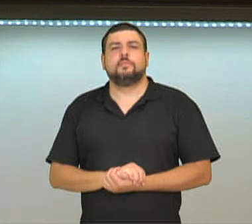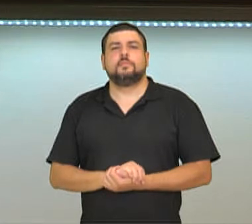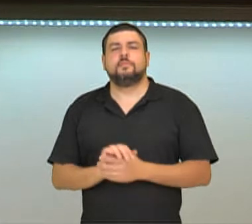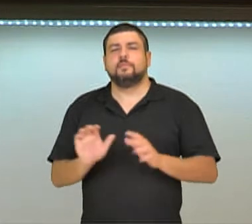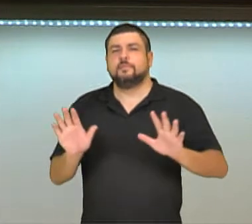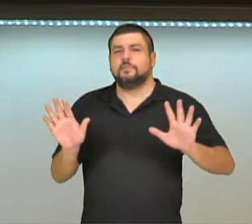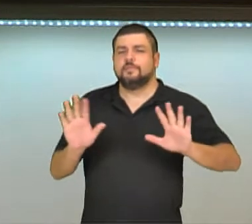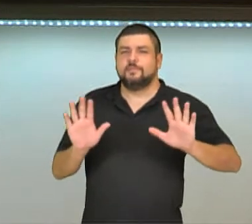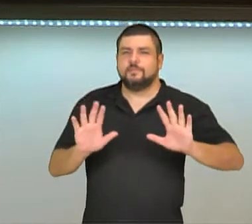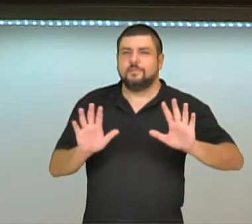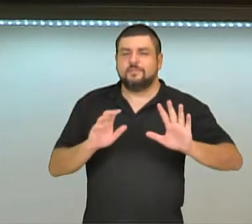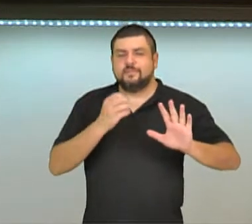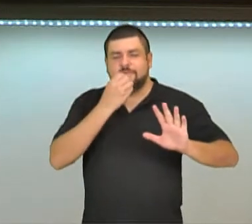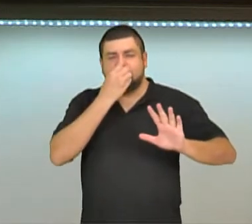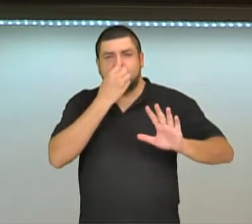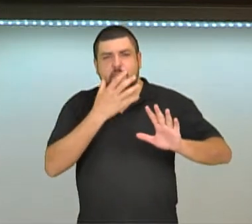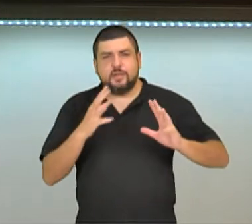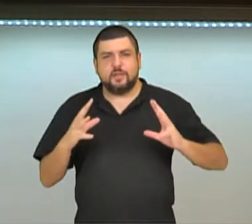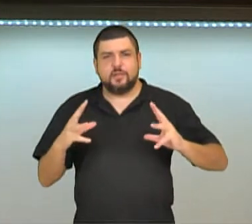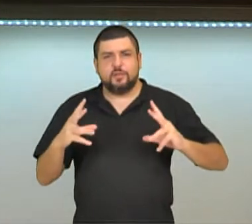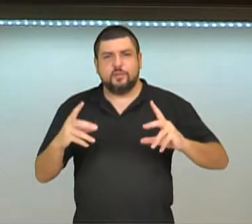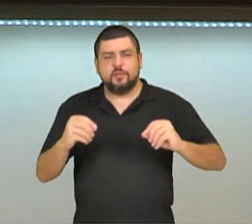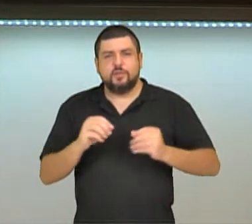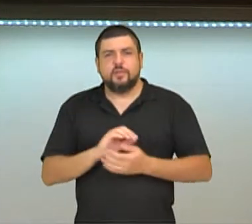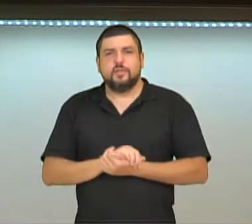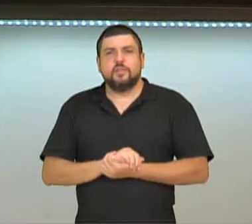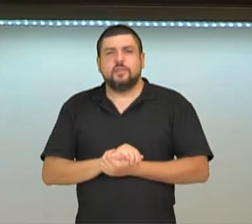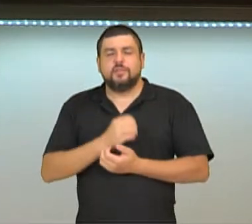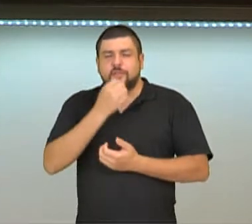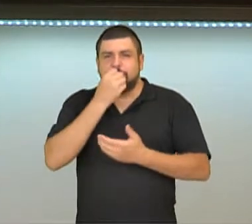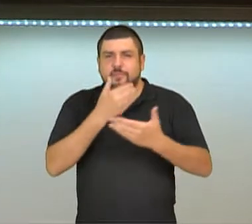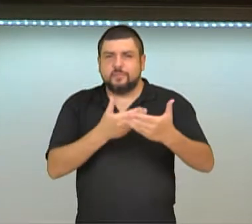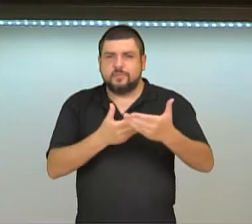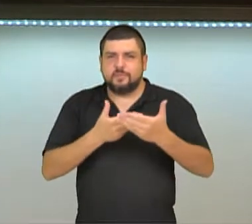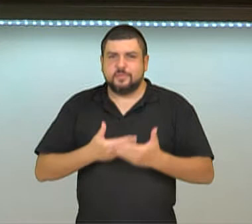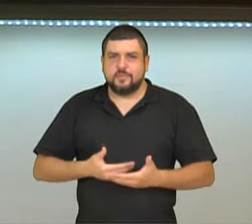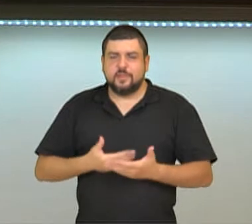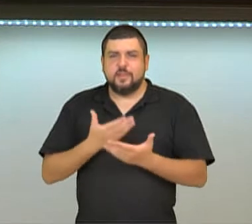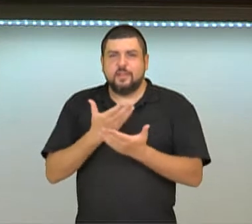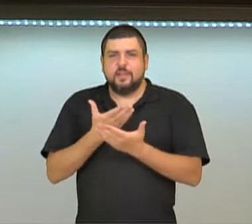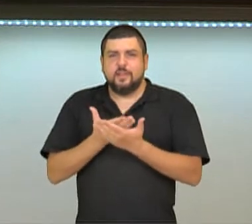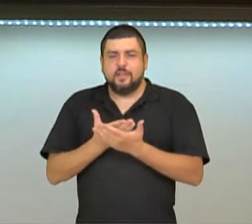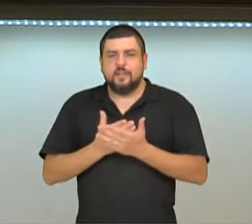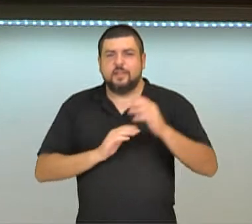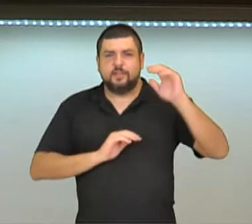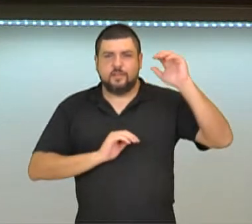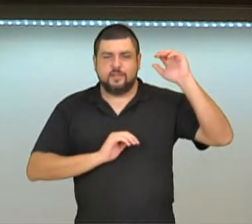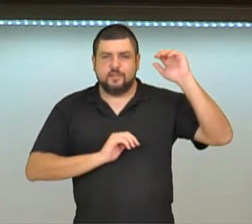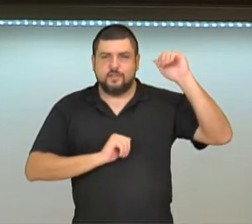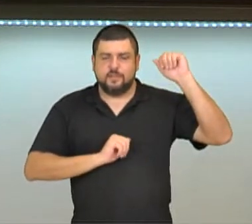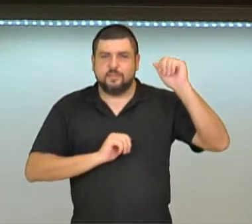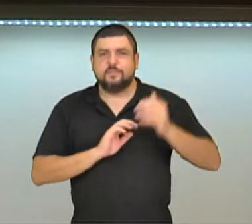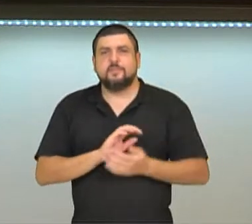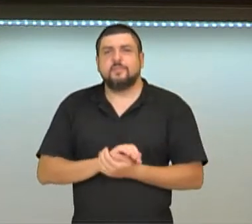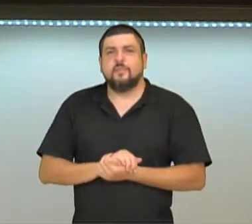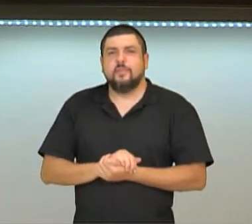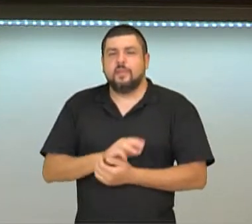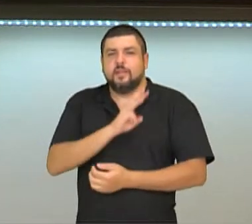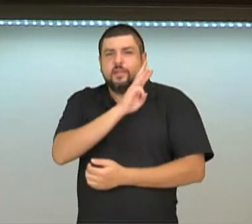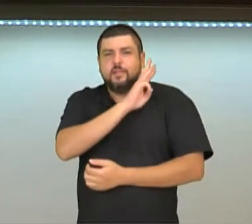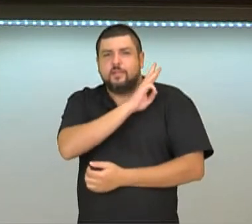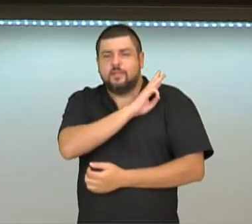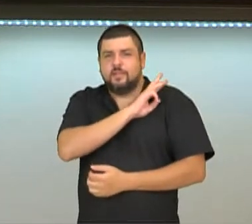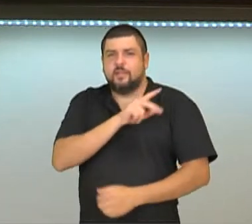que tal, chicos e chicas? Sejam bem-vindos. Estamos aqui com mais uma aula de língua espanhola, terceira